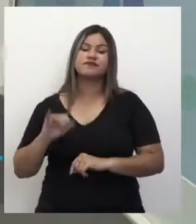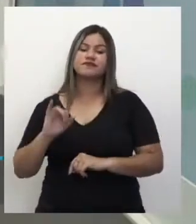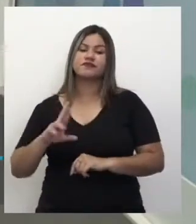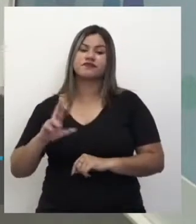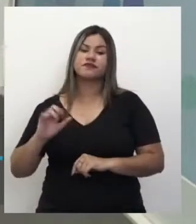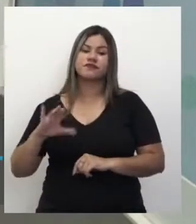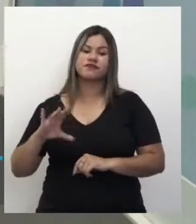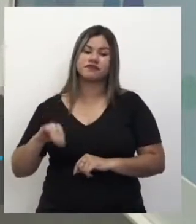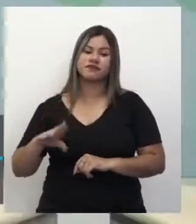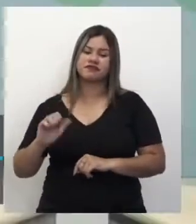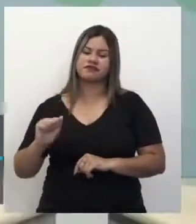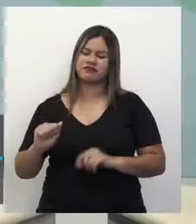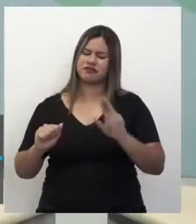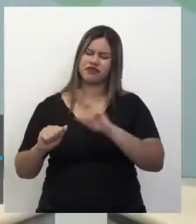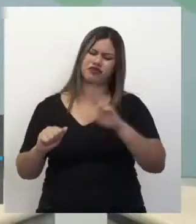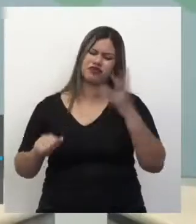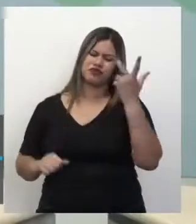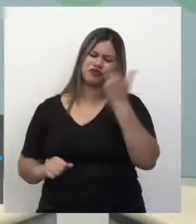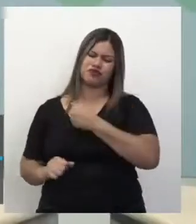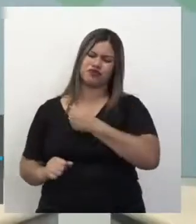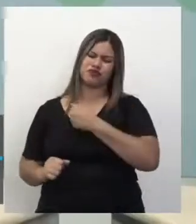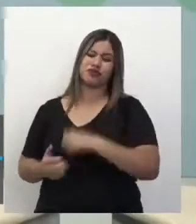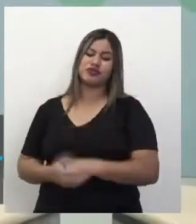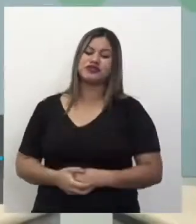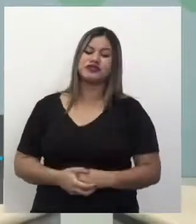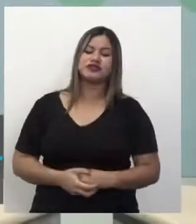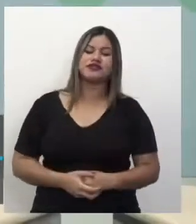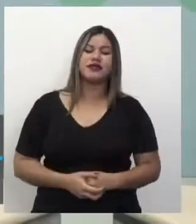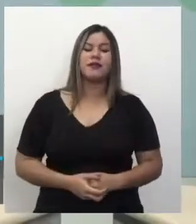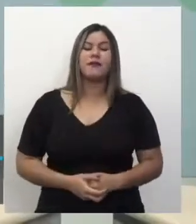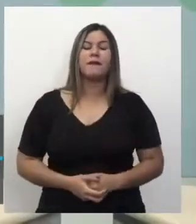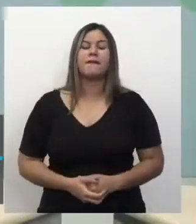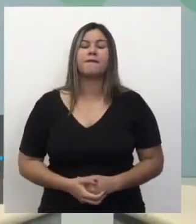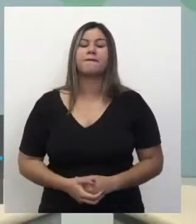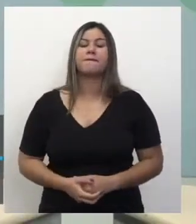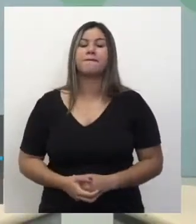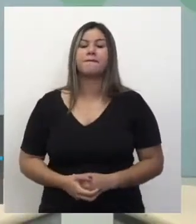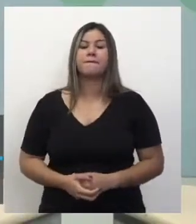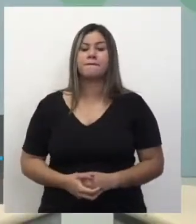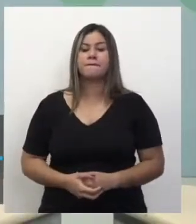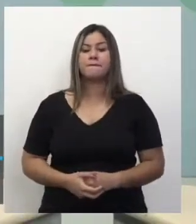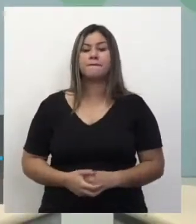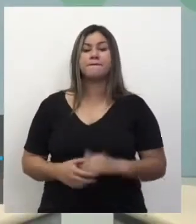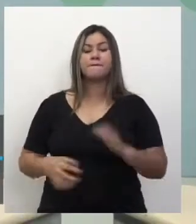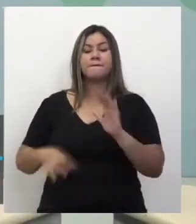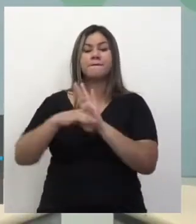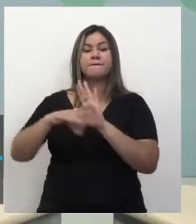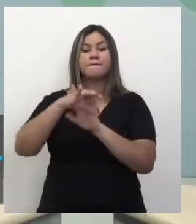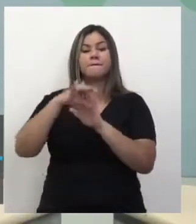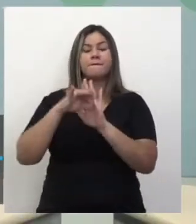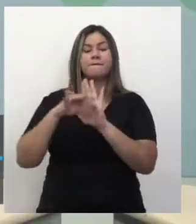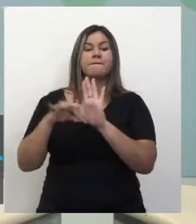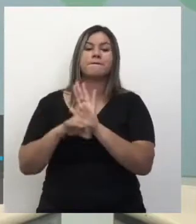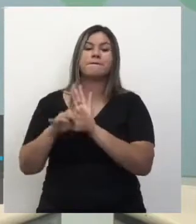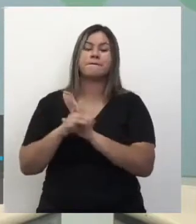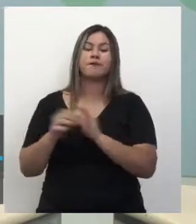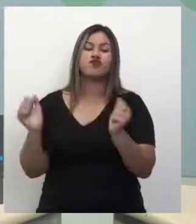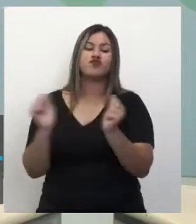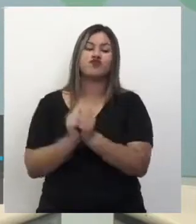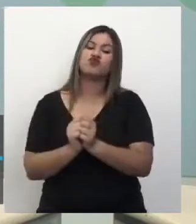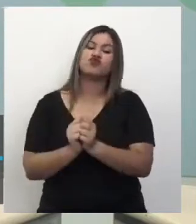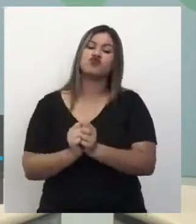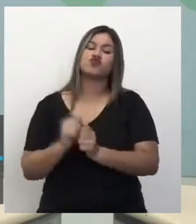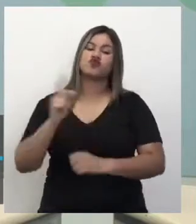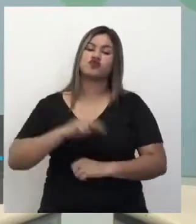que nome bonito, Iracema, né? A Índia dos lábios de mel, né? Ó, o mosaico que eu faço com os alunos é o papel